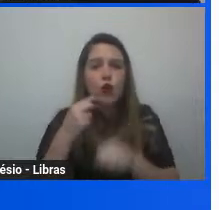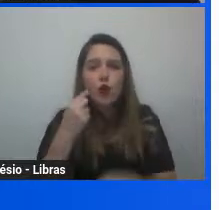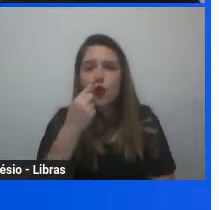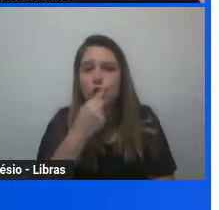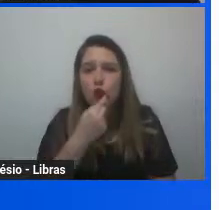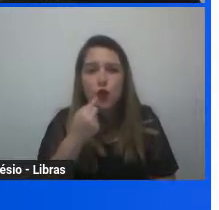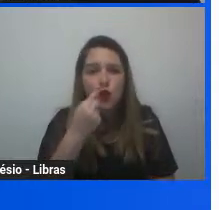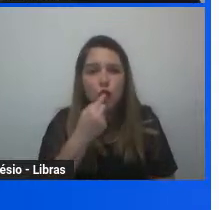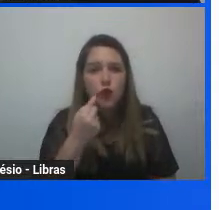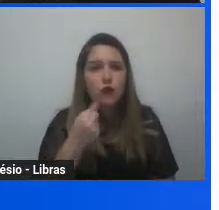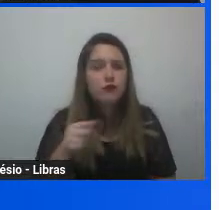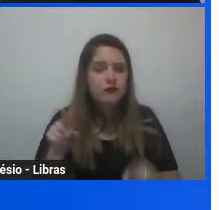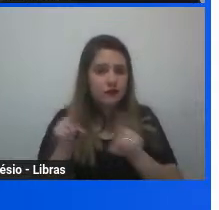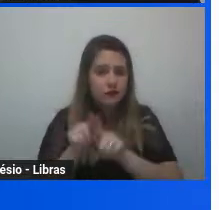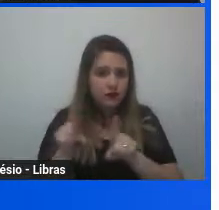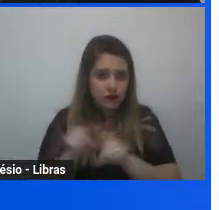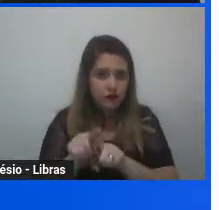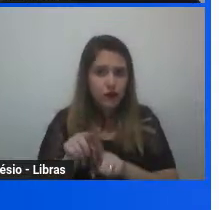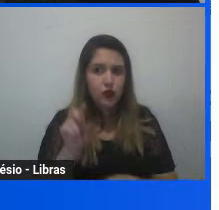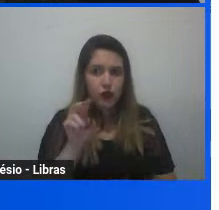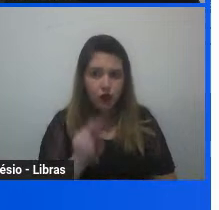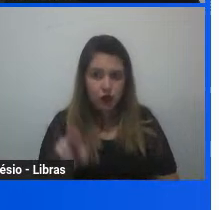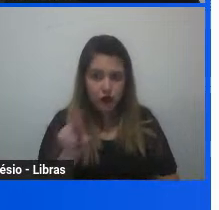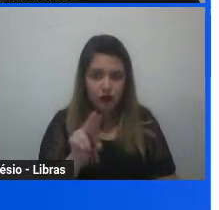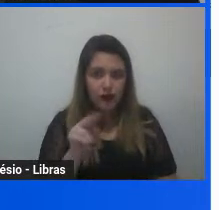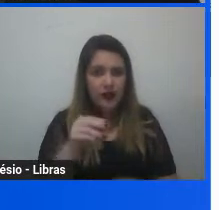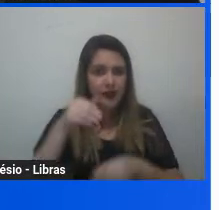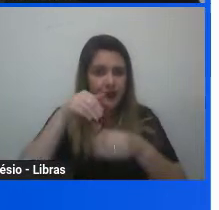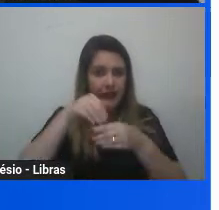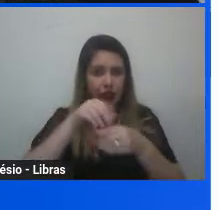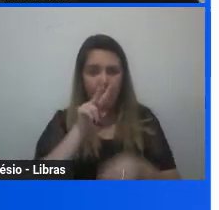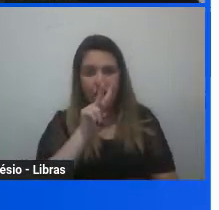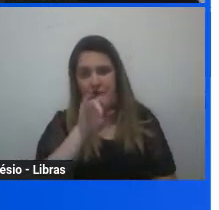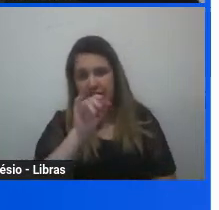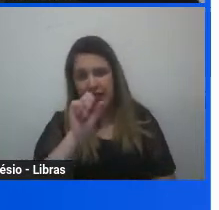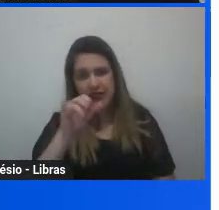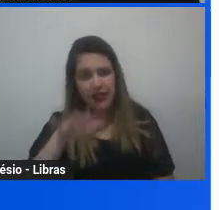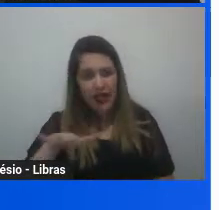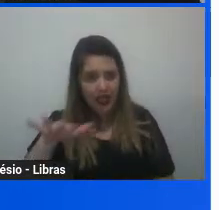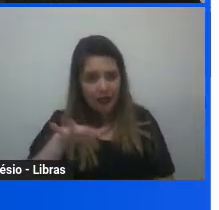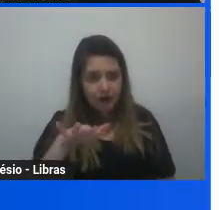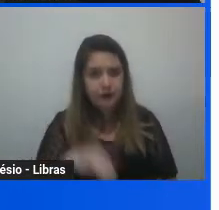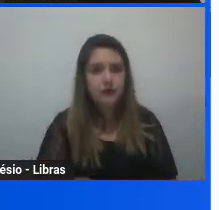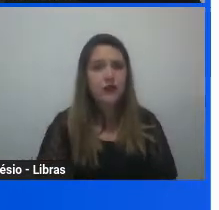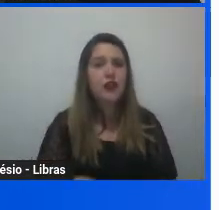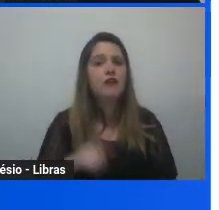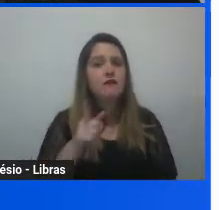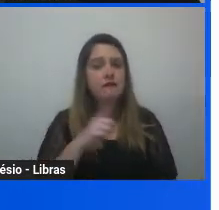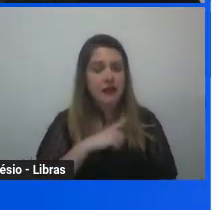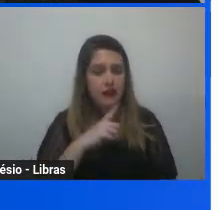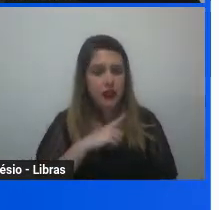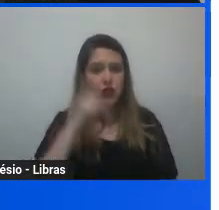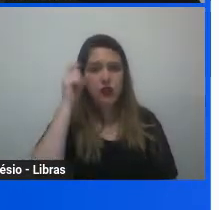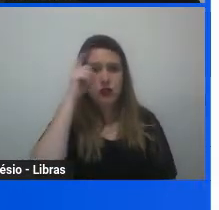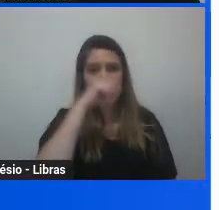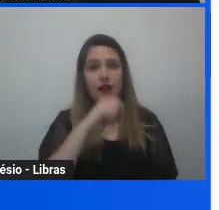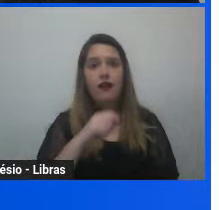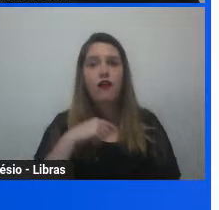grave. Significa que é uma obstrução de vias aéreas total. Vai ter incapacidade de